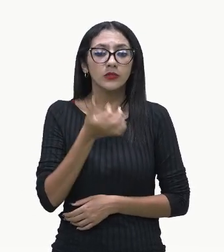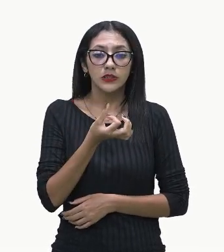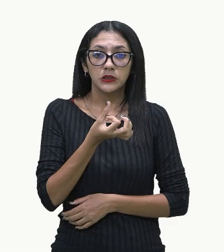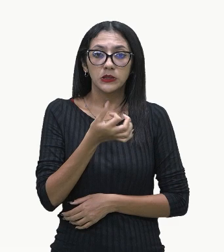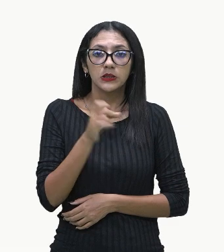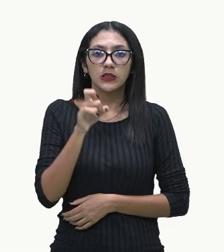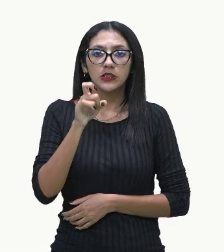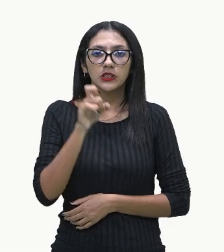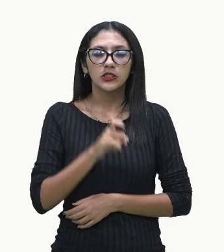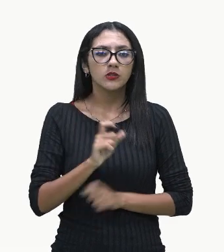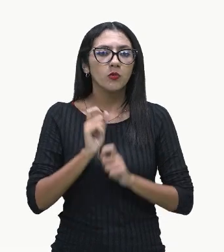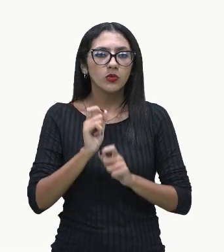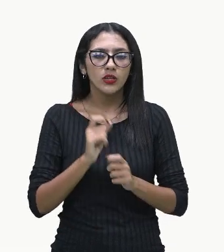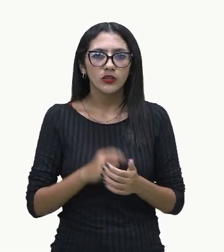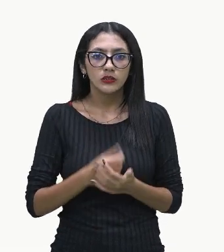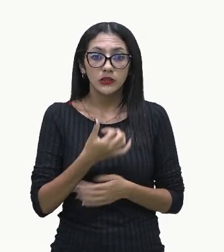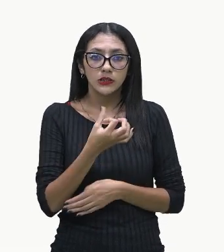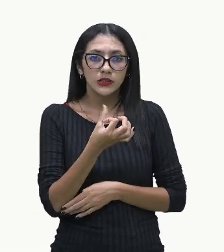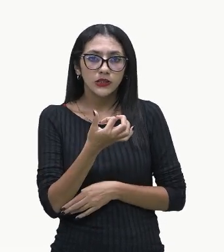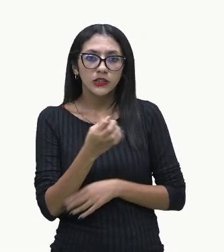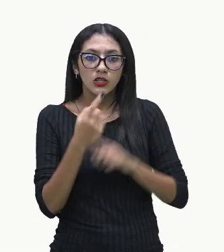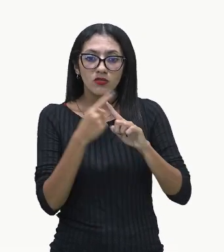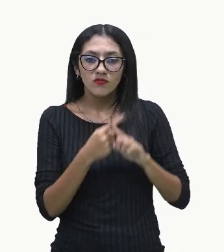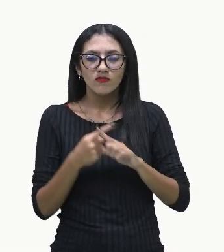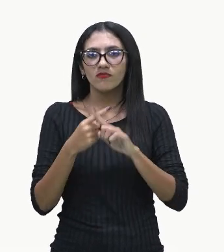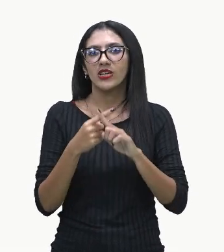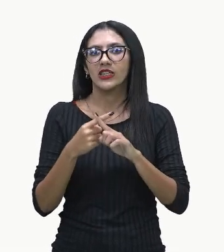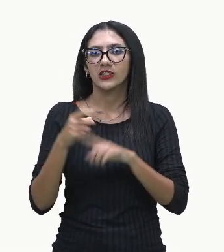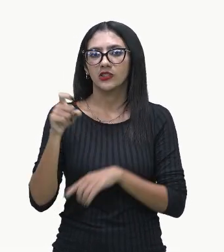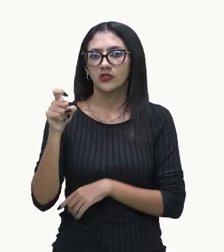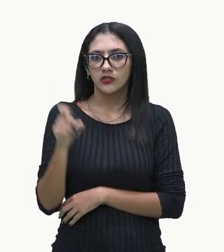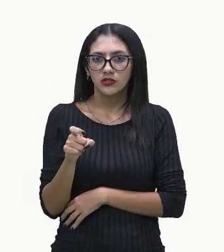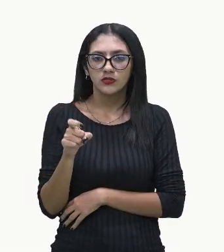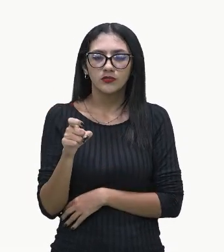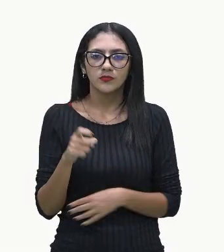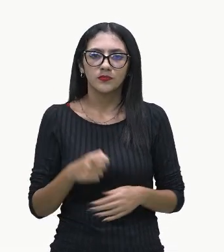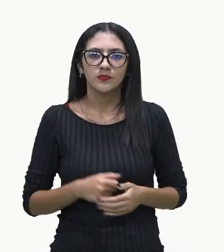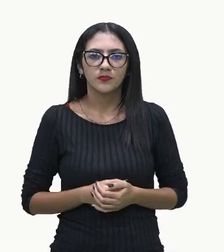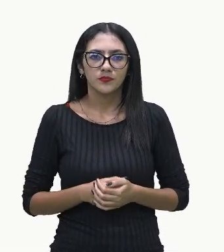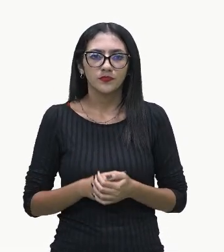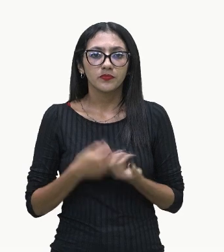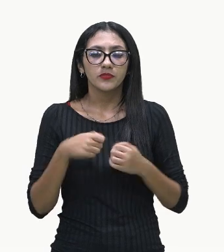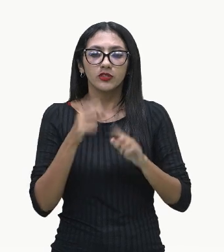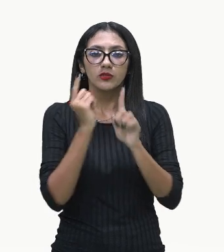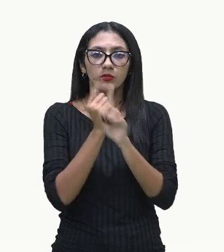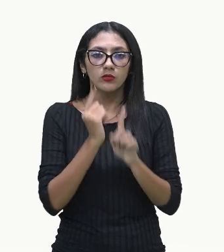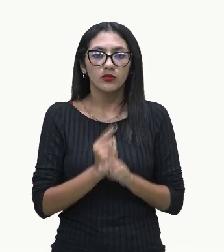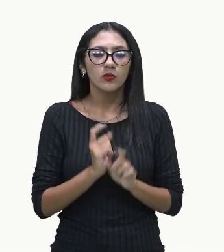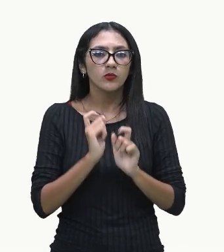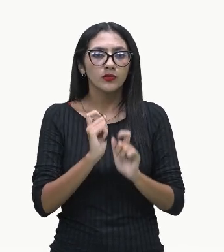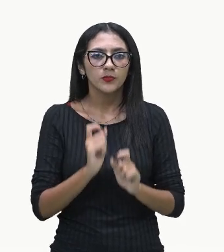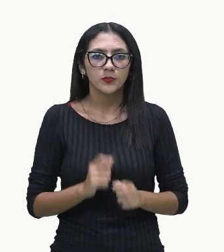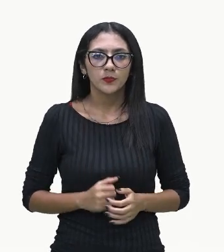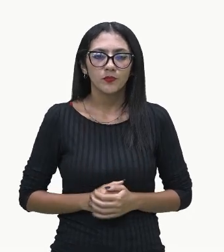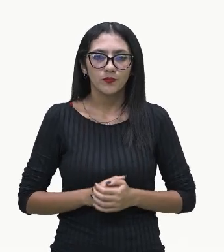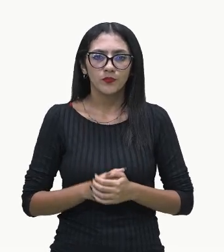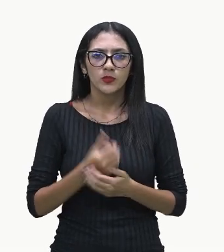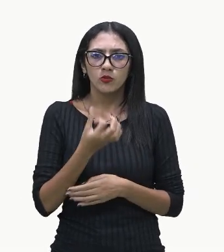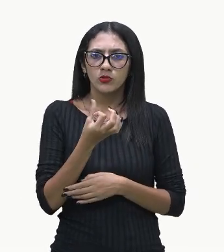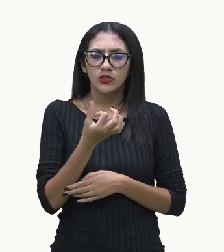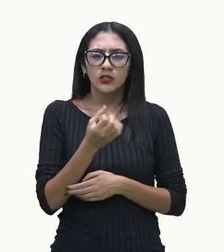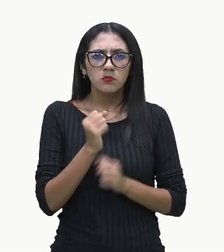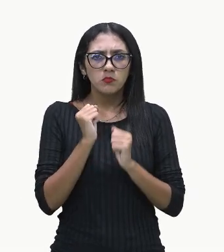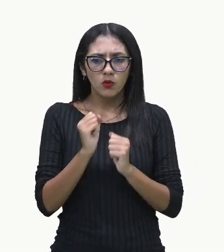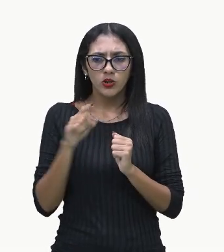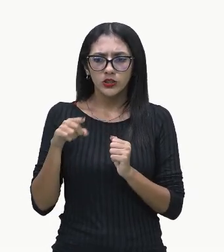é 16 vezes x. Nós queremos determinar quem aí o valor desconhecido. O 16 pode ficar